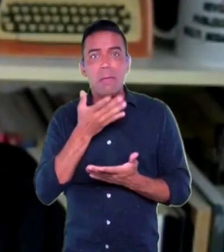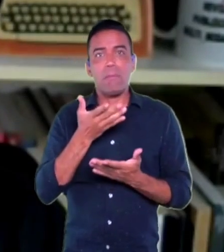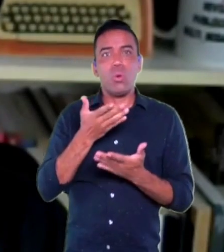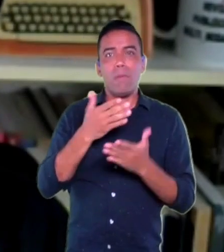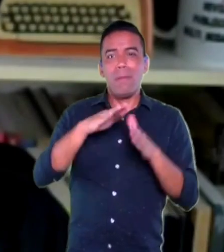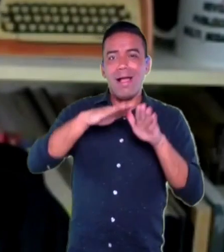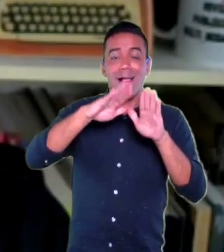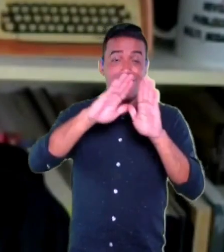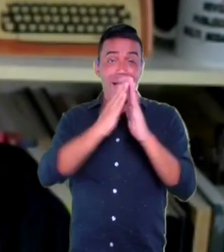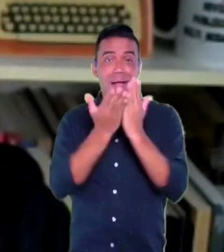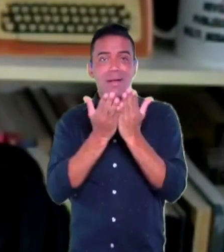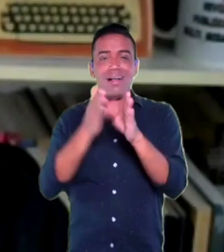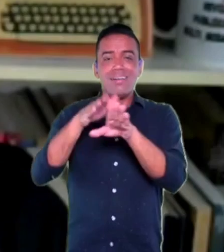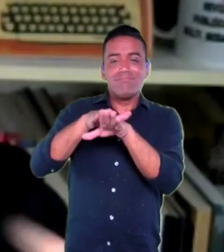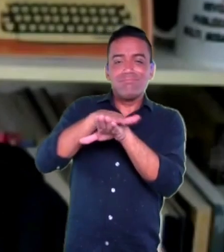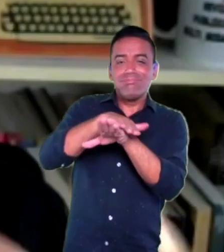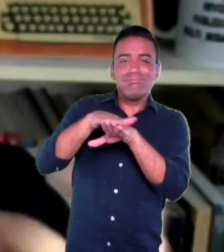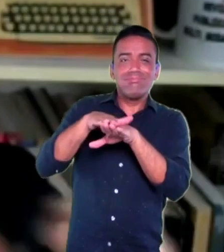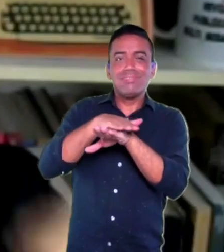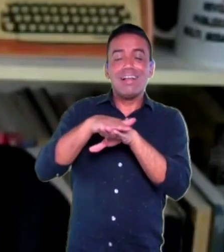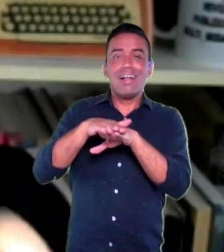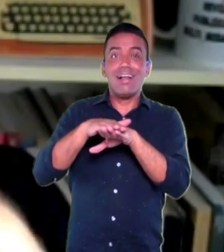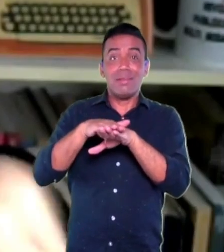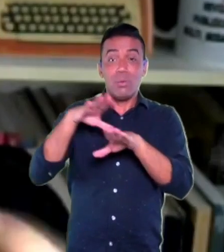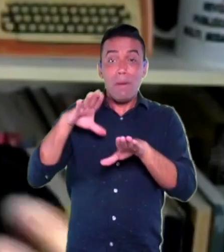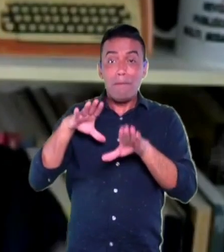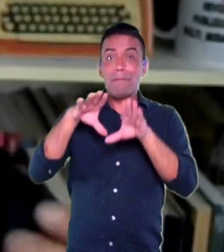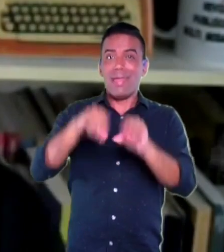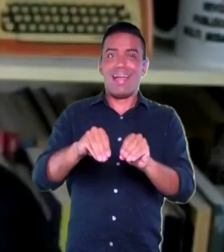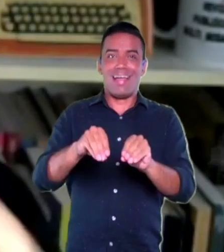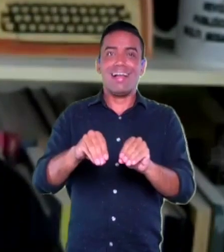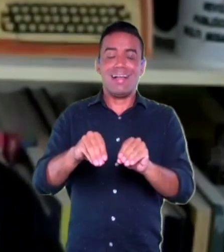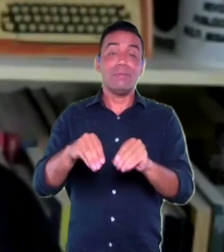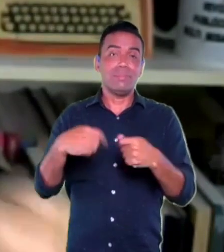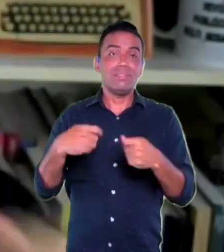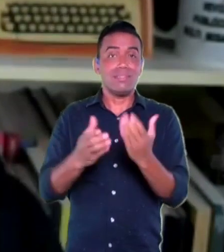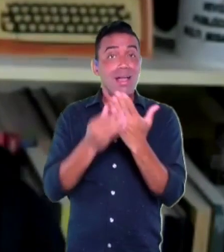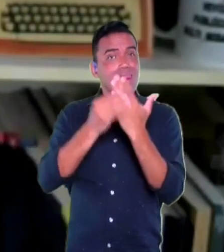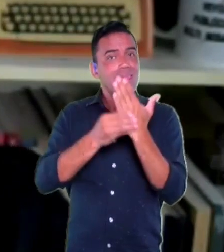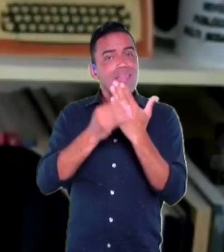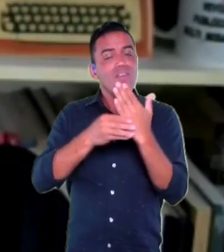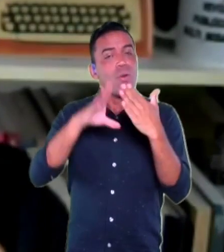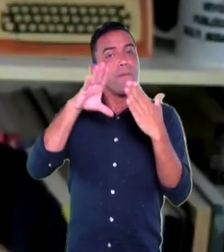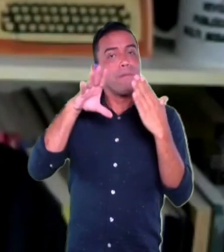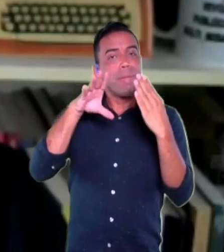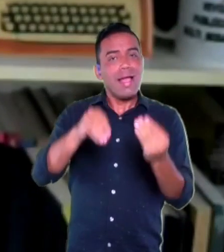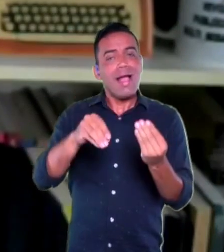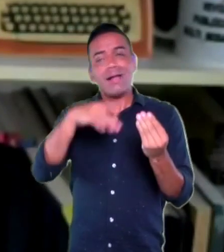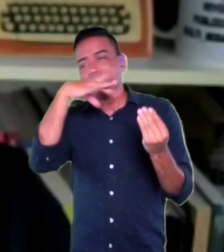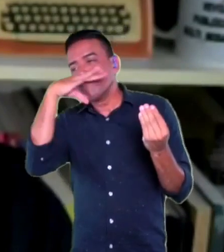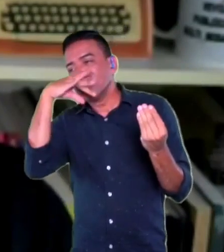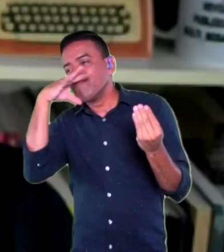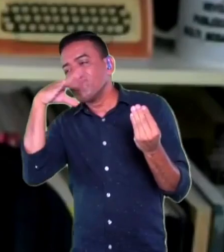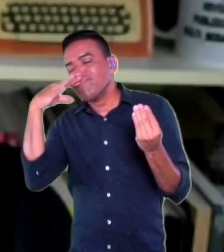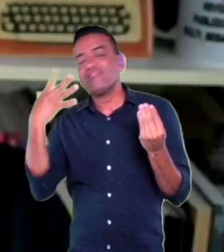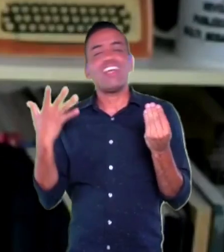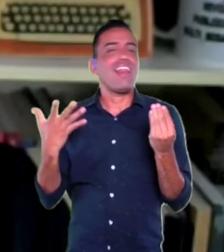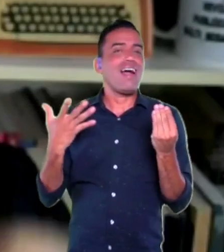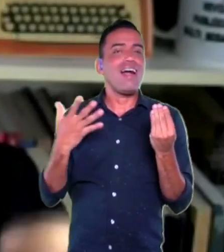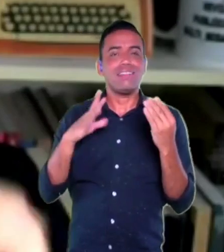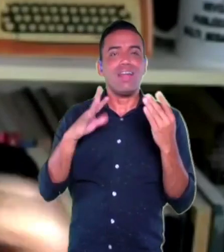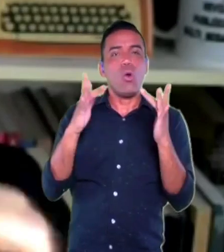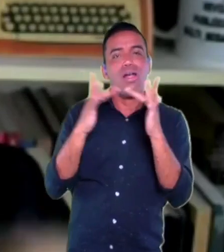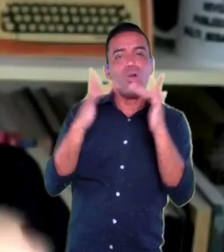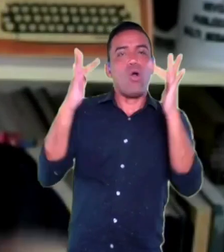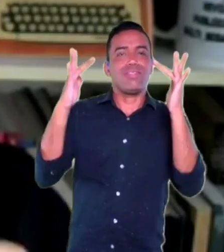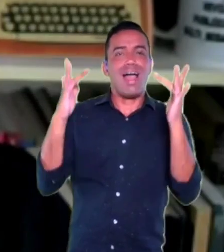né? Sim. É livro para pegar, né? Livro que a gente precisa pegar, cheirar, né? Livro tátil mesmo. Então, ele é